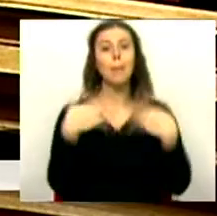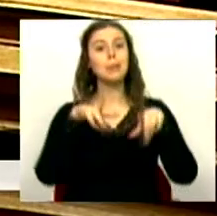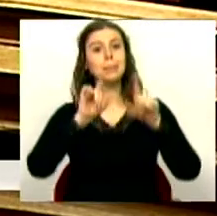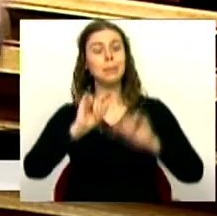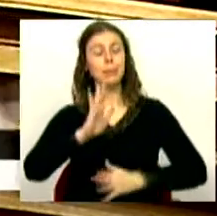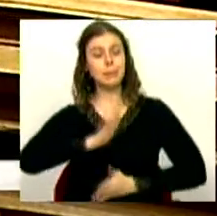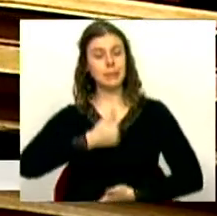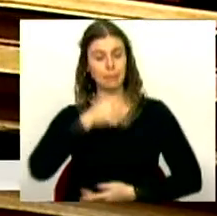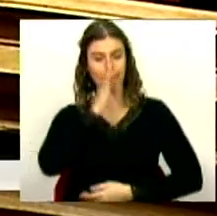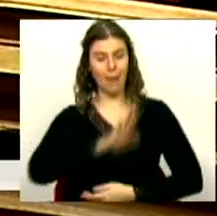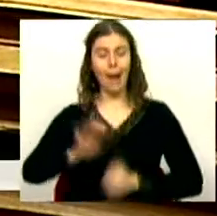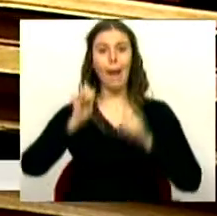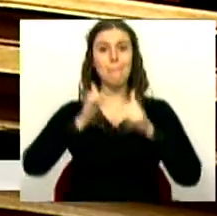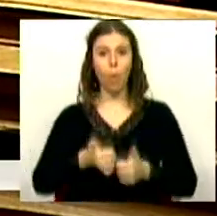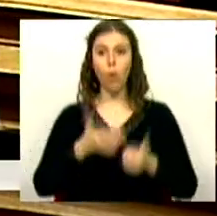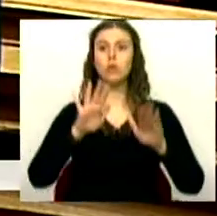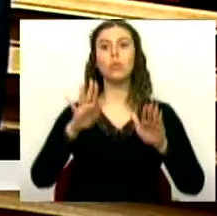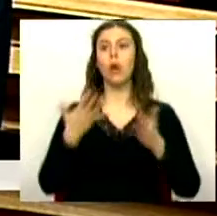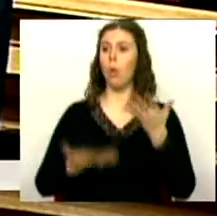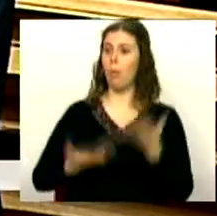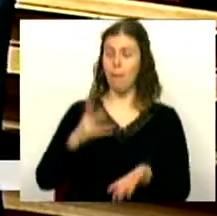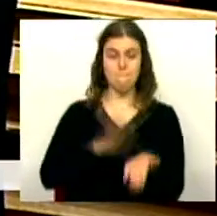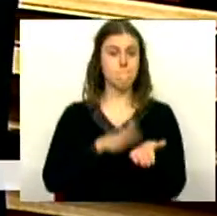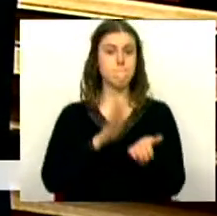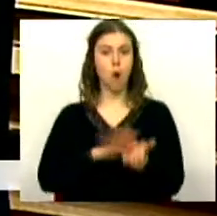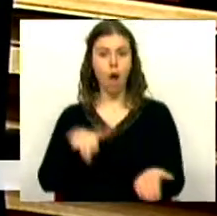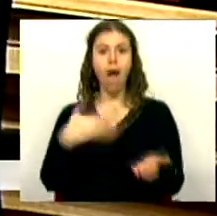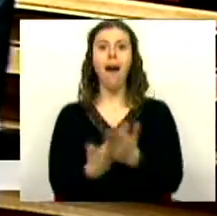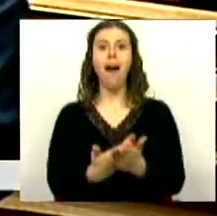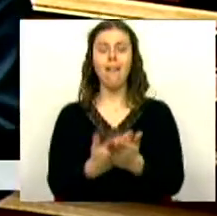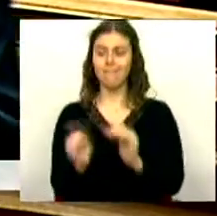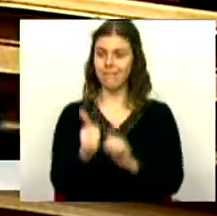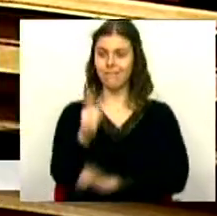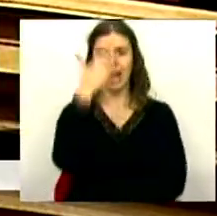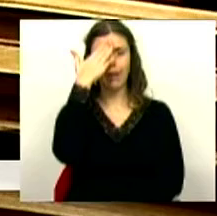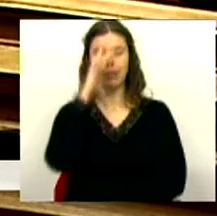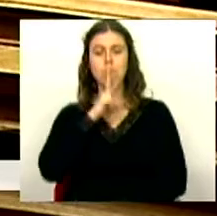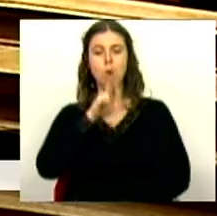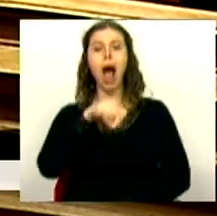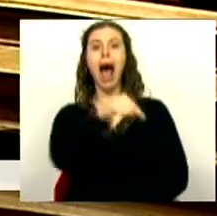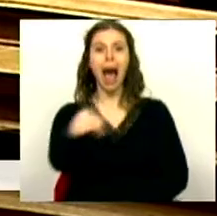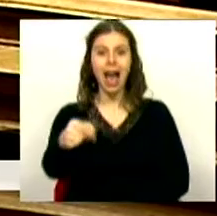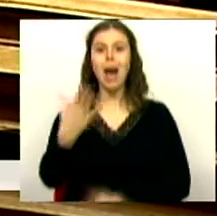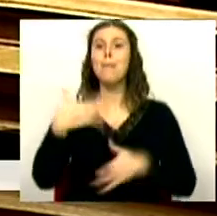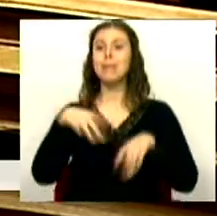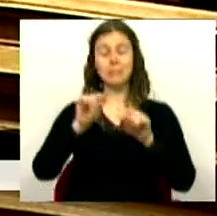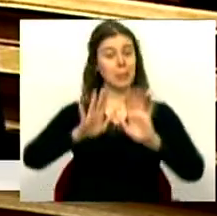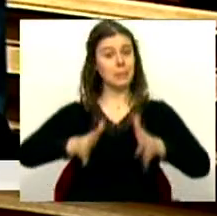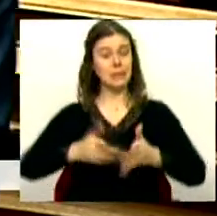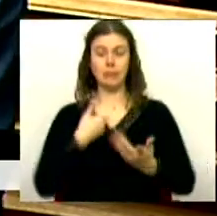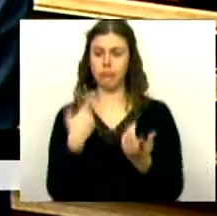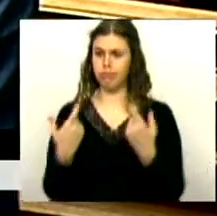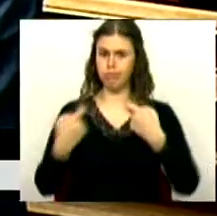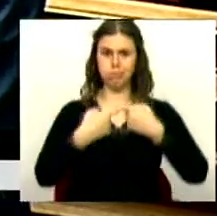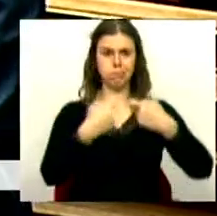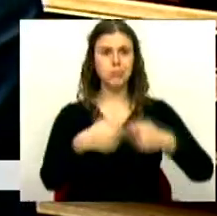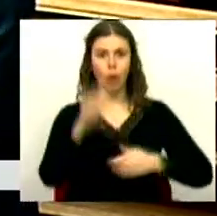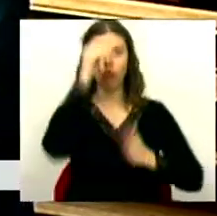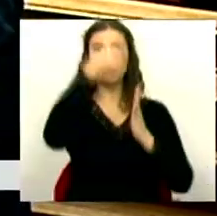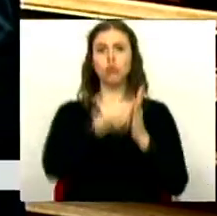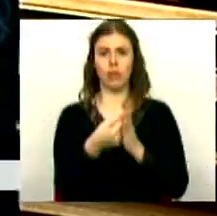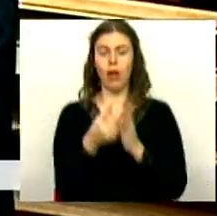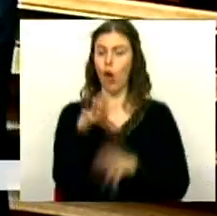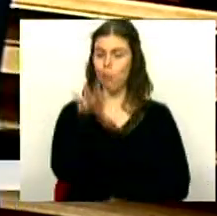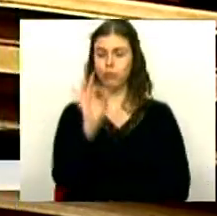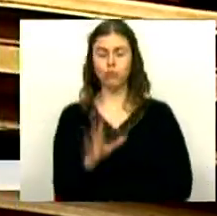em conta boas práticas comparadas e com provas dadas e que melhoram a capacidade de resposta. Também não dispensa a conformidade constitucional das